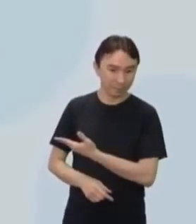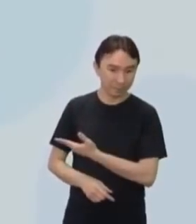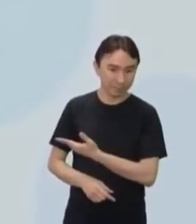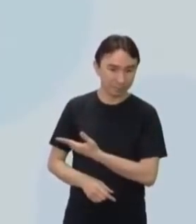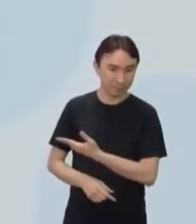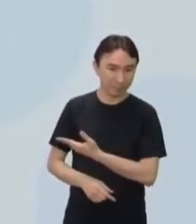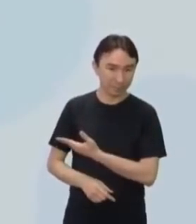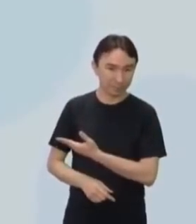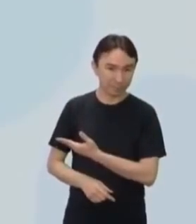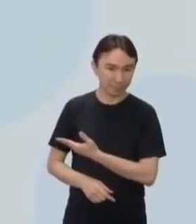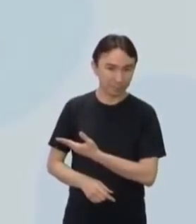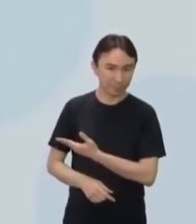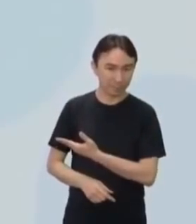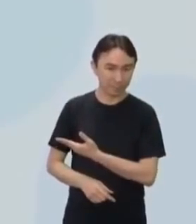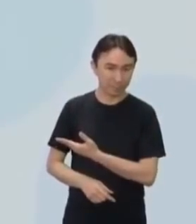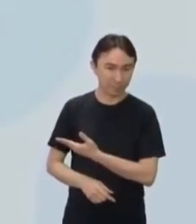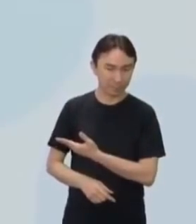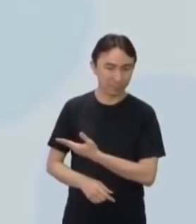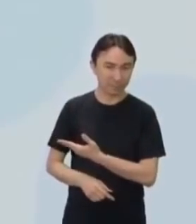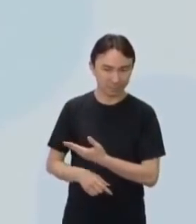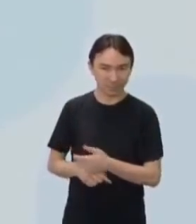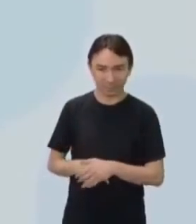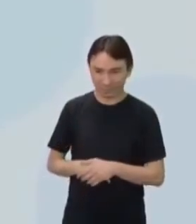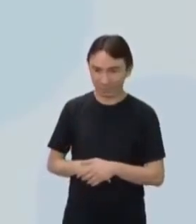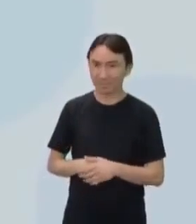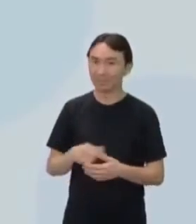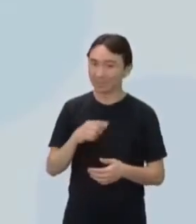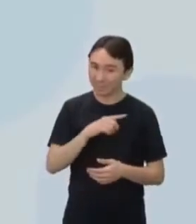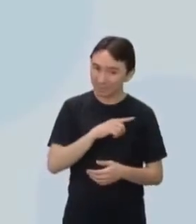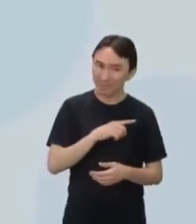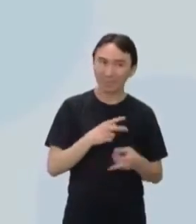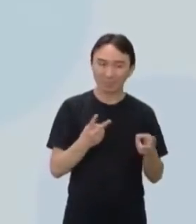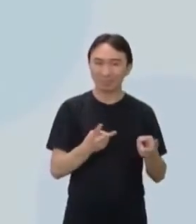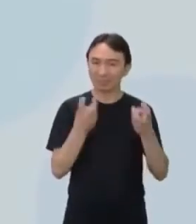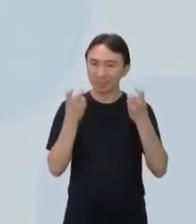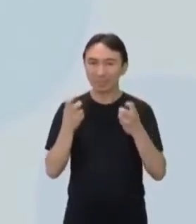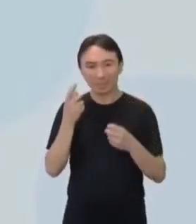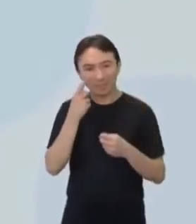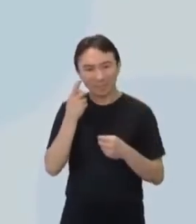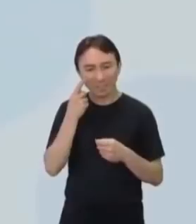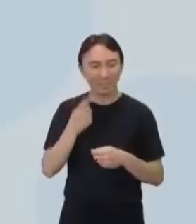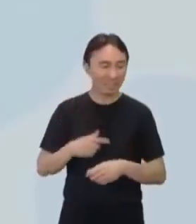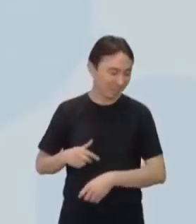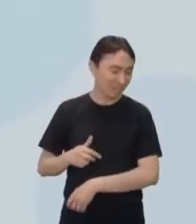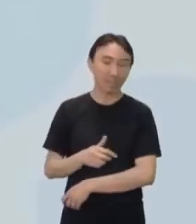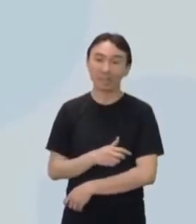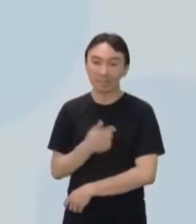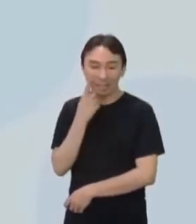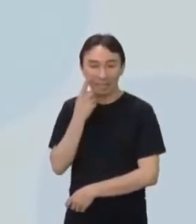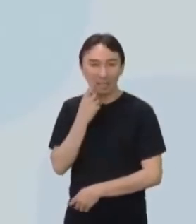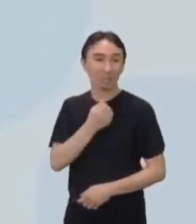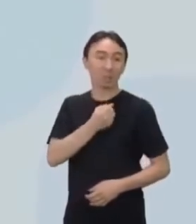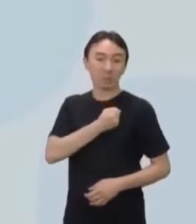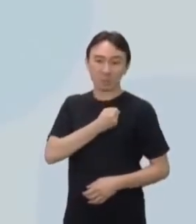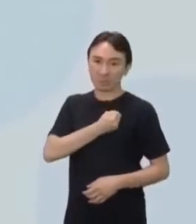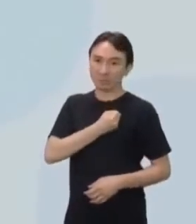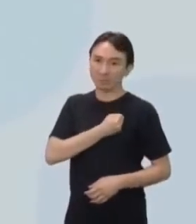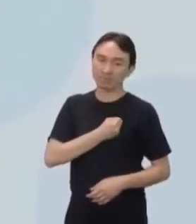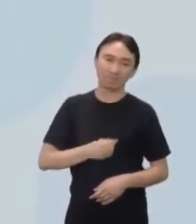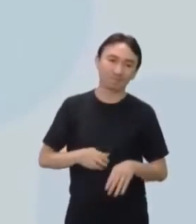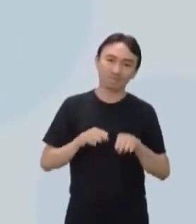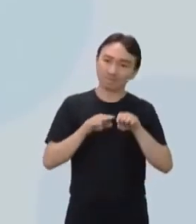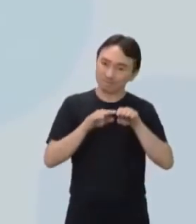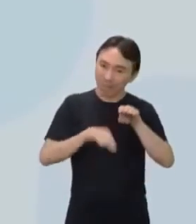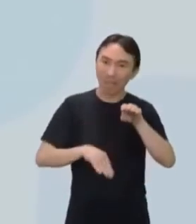anos finais mais ainda, tá? Que a gente percebe que as notas, né, foram um pouco mais baixas em relação à